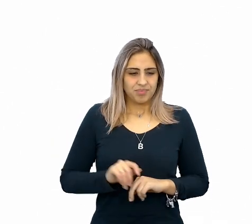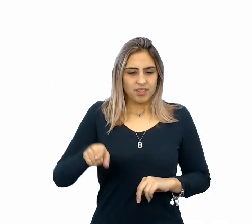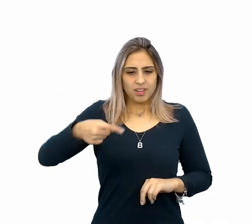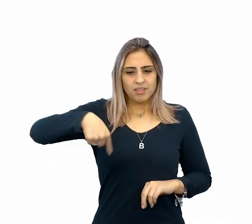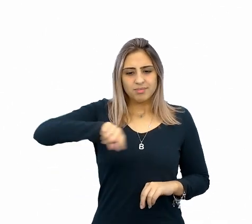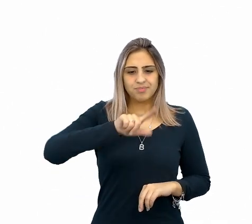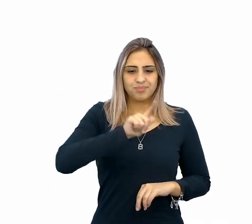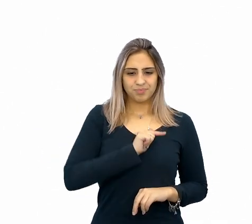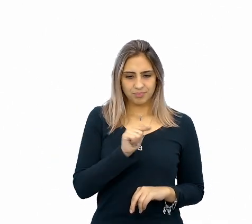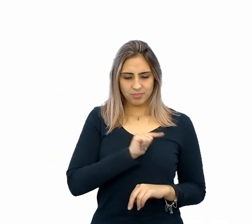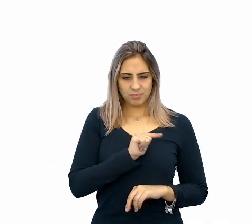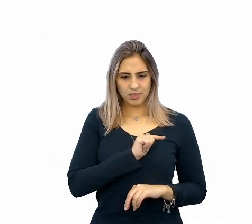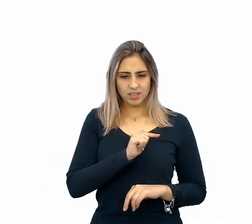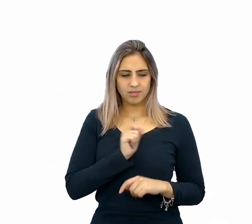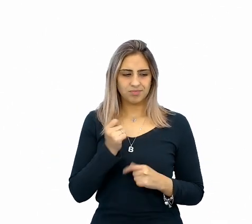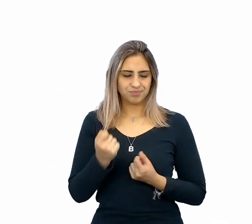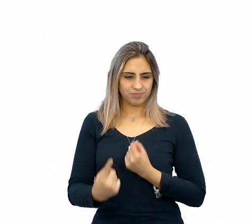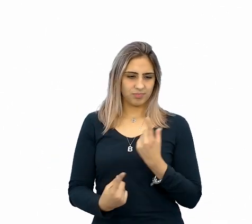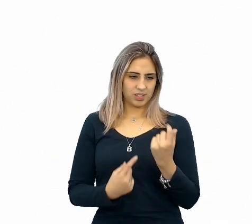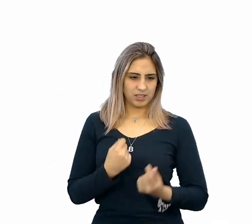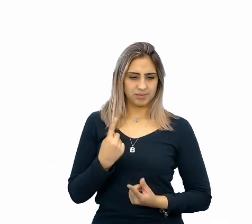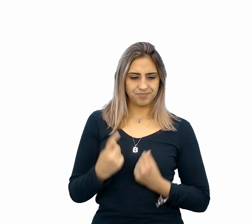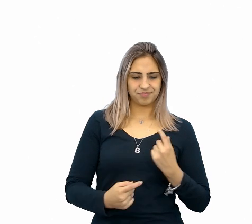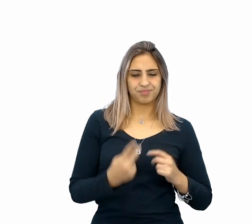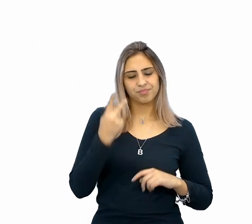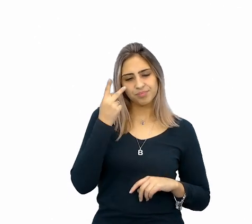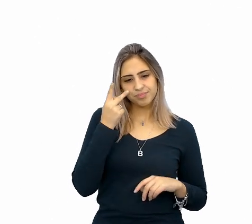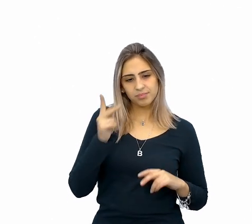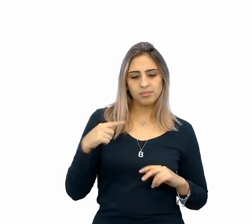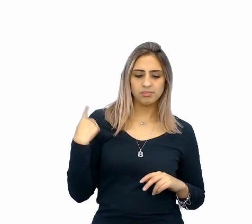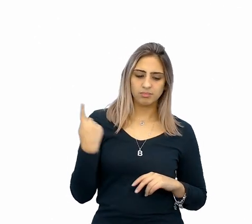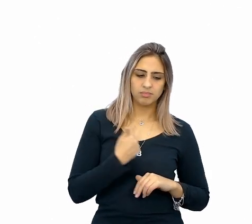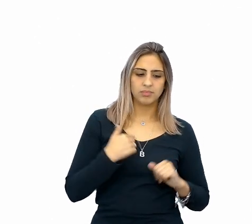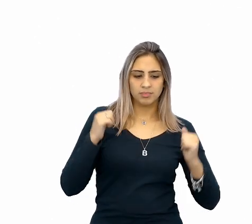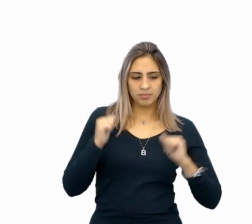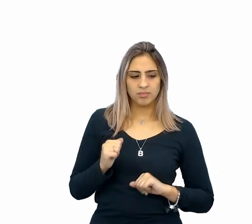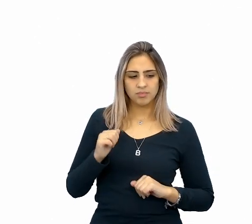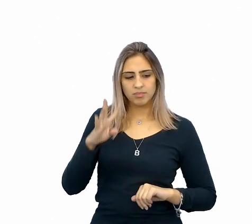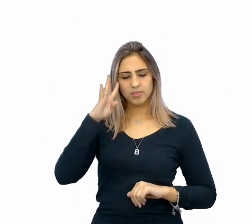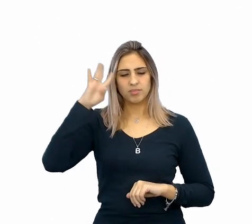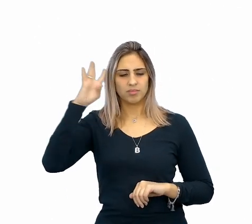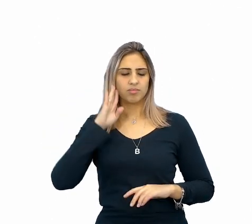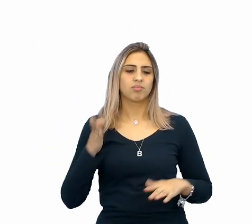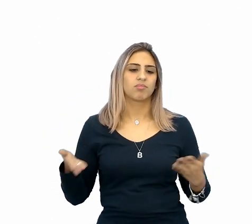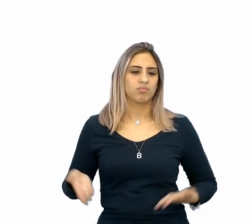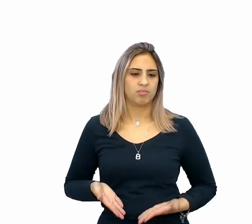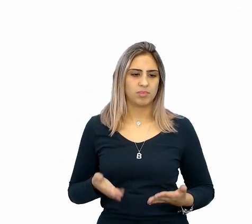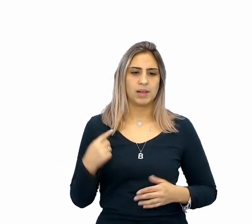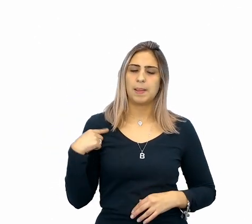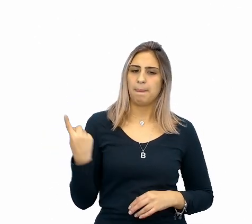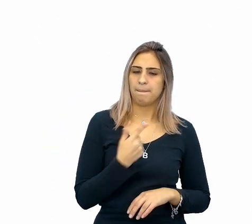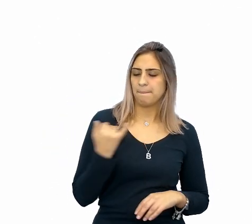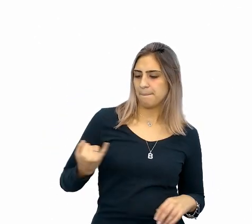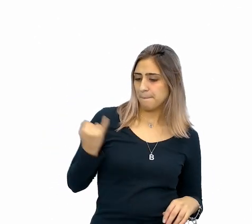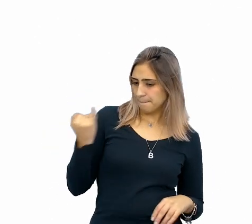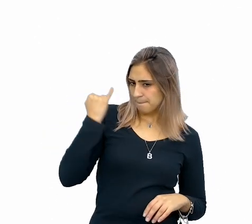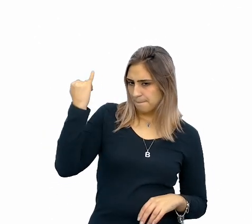vocês têm alguns pontos também para que nós possamos refletir aqui, ok? Então, é